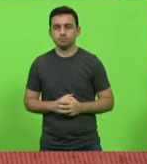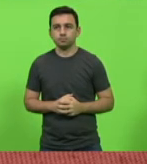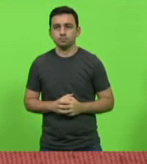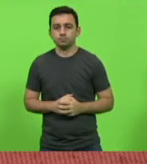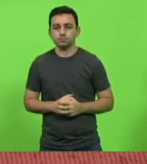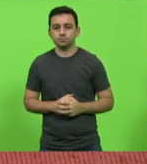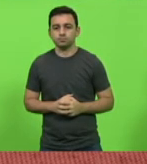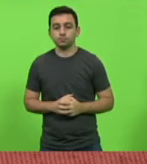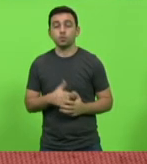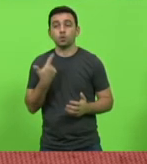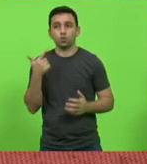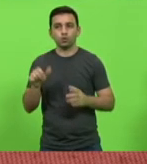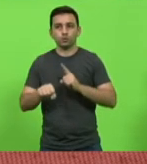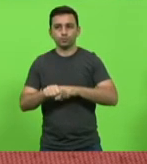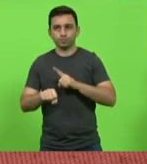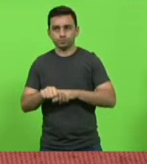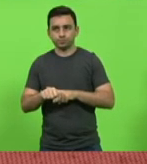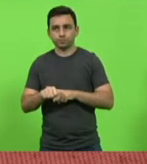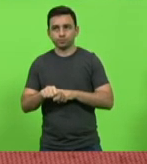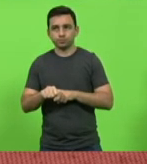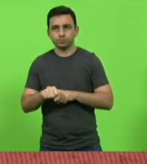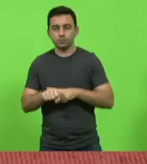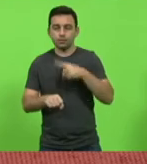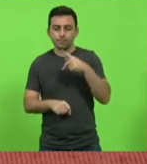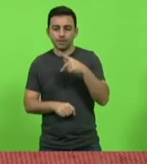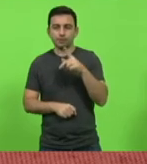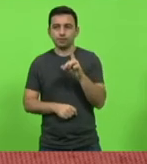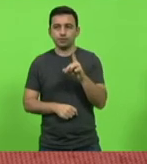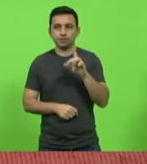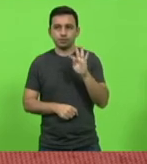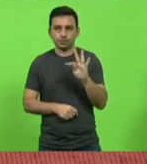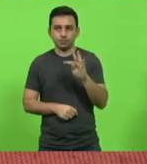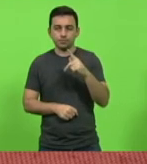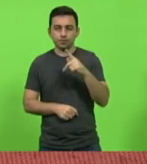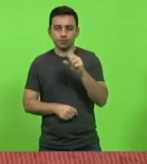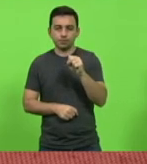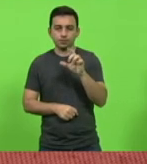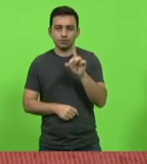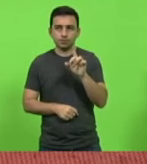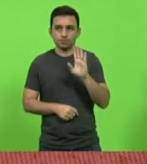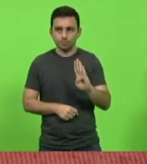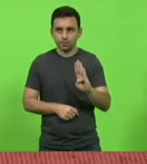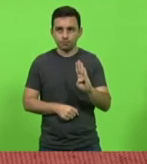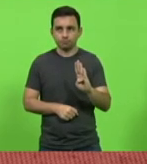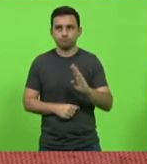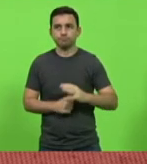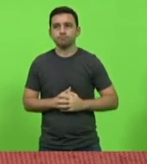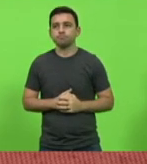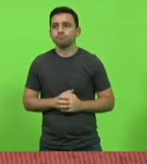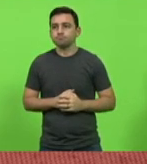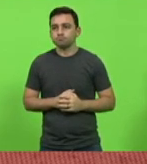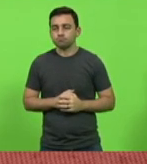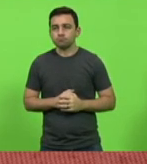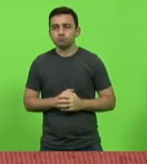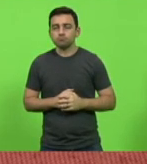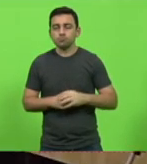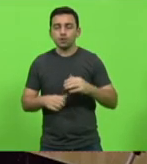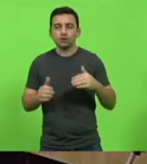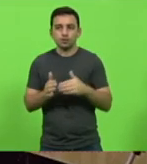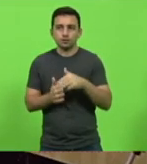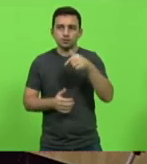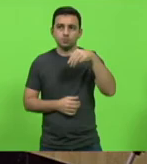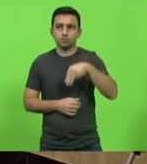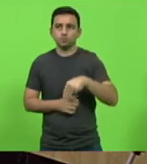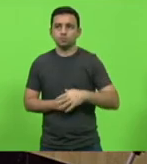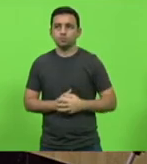o próximo horário bloco PDT PSDB republicanos por até sete minutos